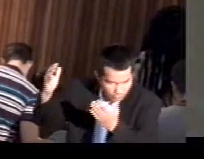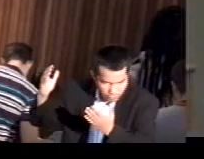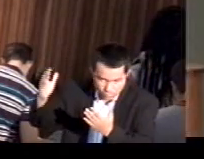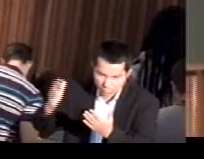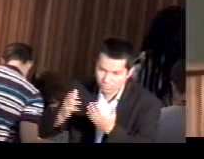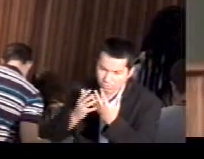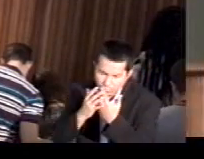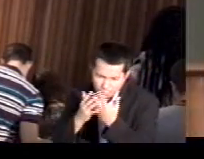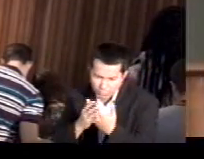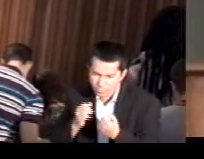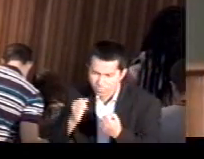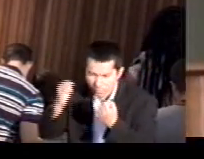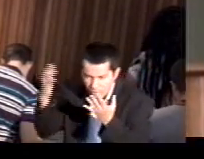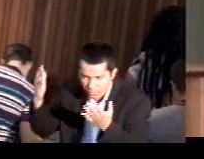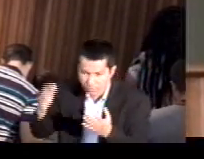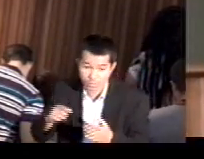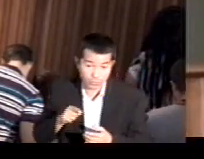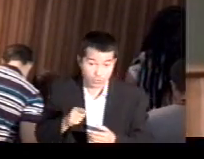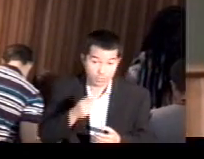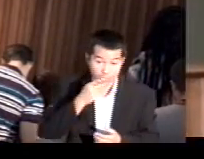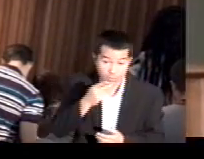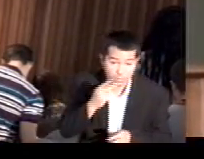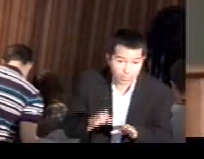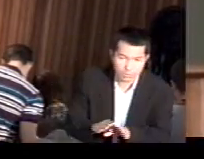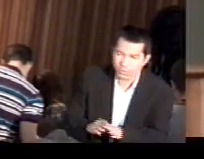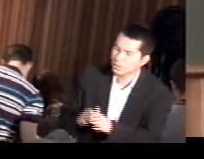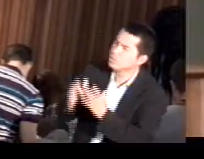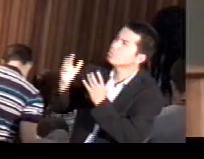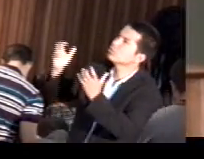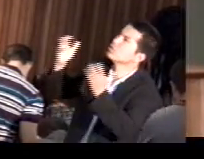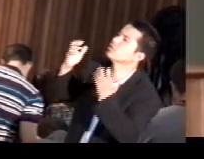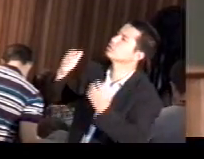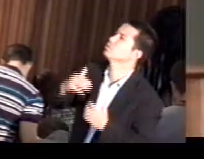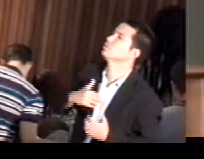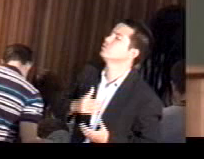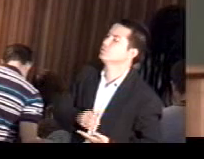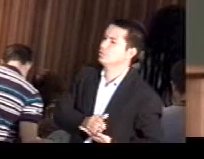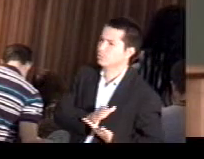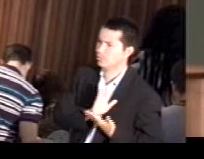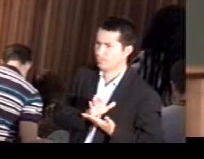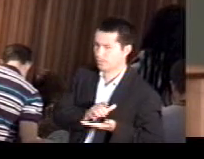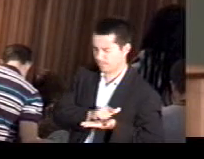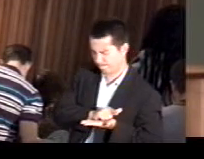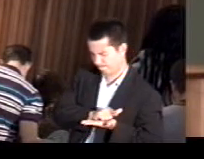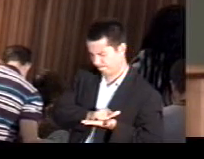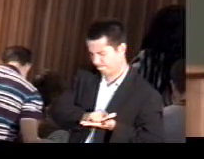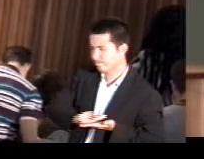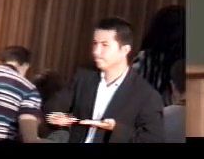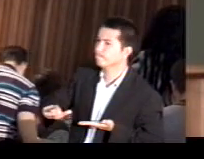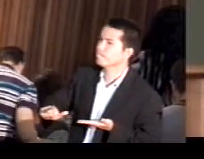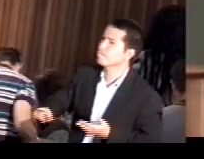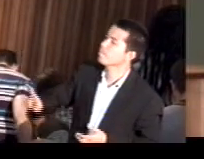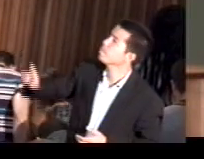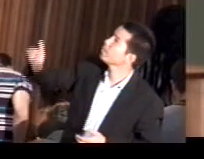isso. Eu quero que o meu coração seja limpo para o